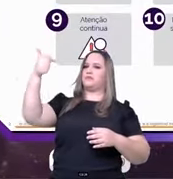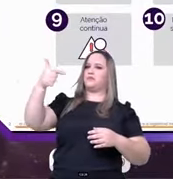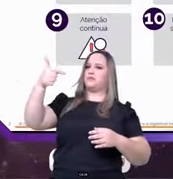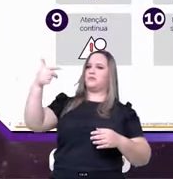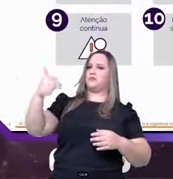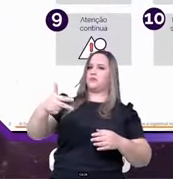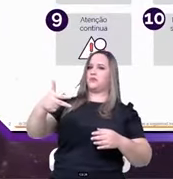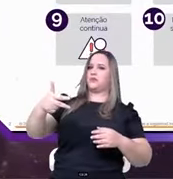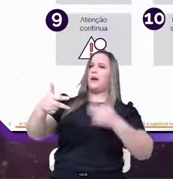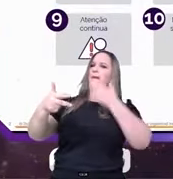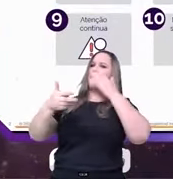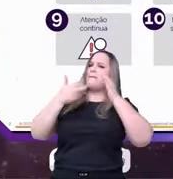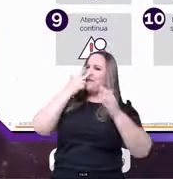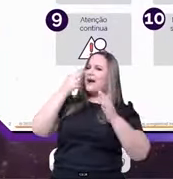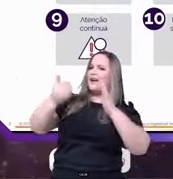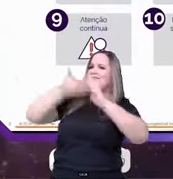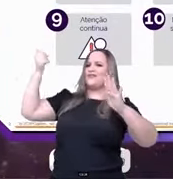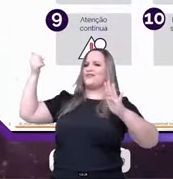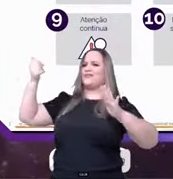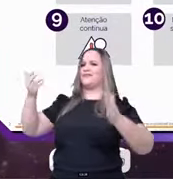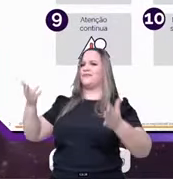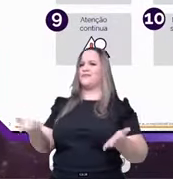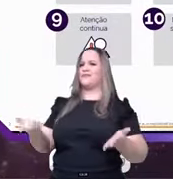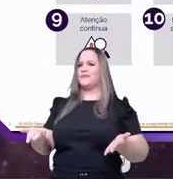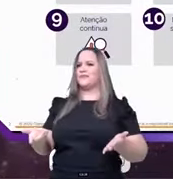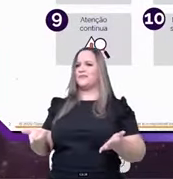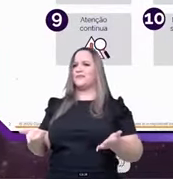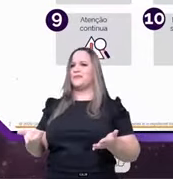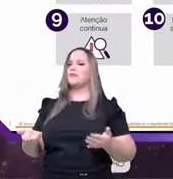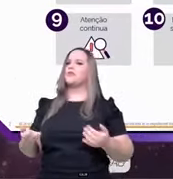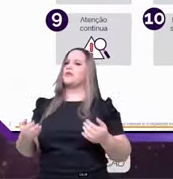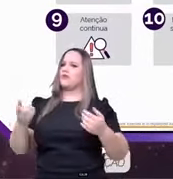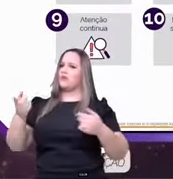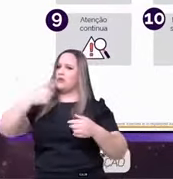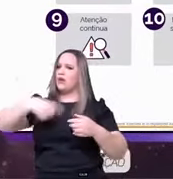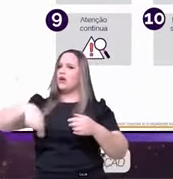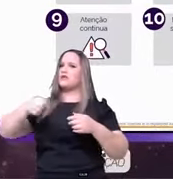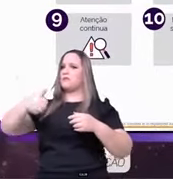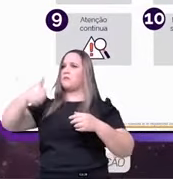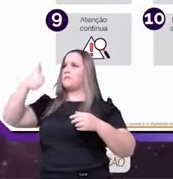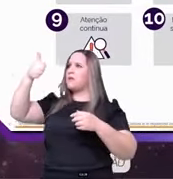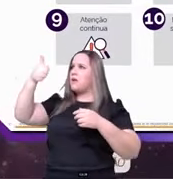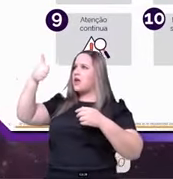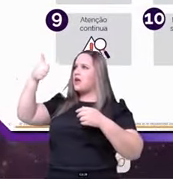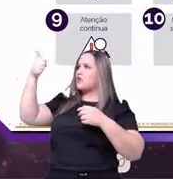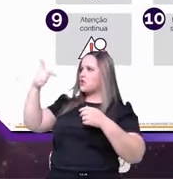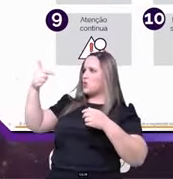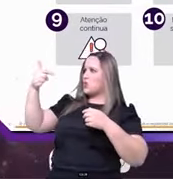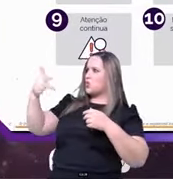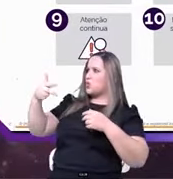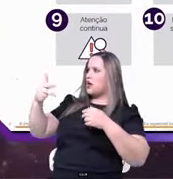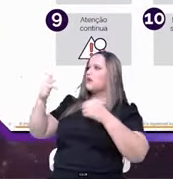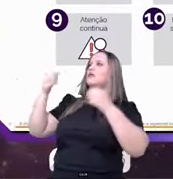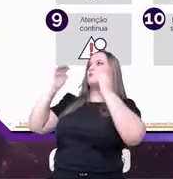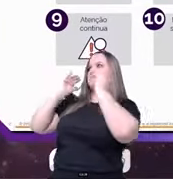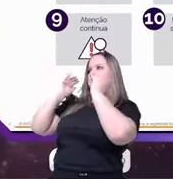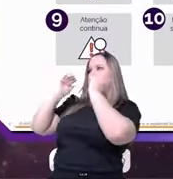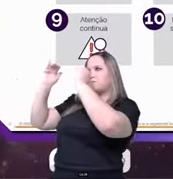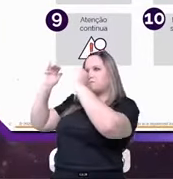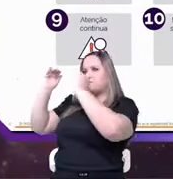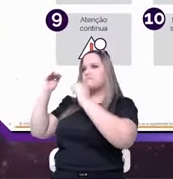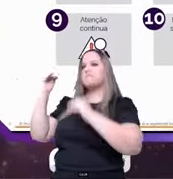na auto-organização. Refletir e ajustar. Eu penso um pouco,